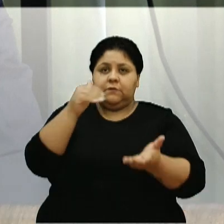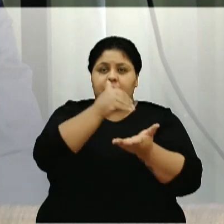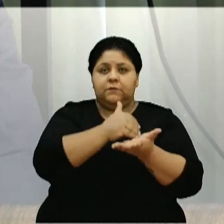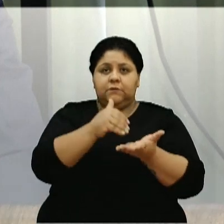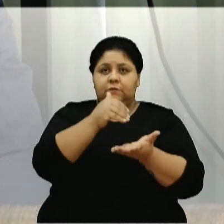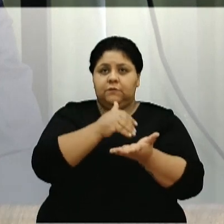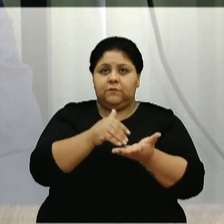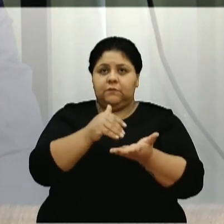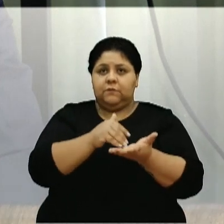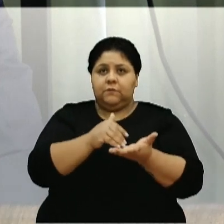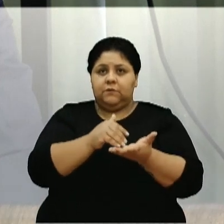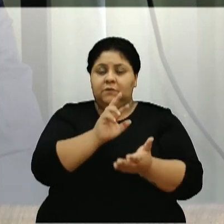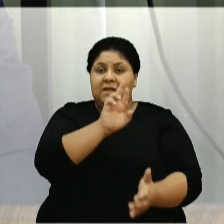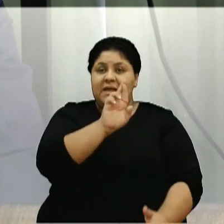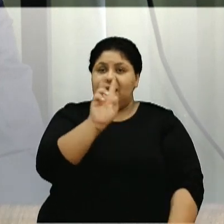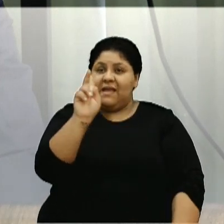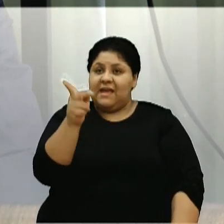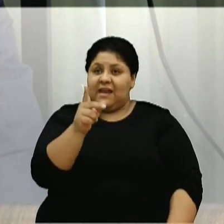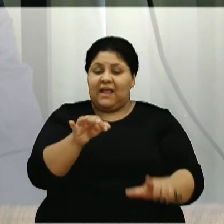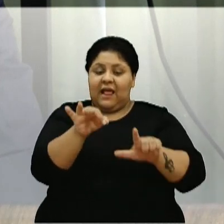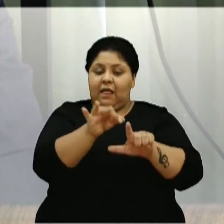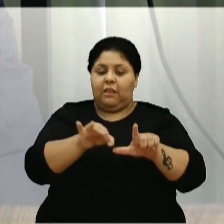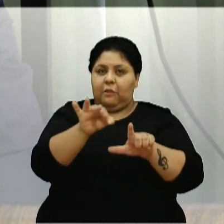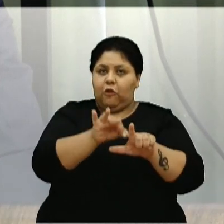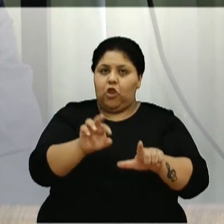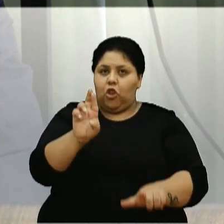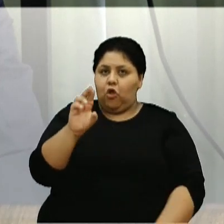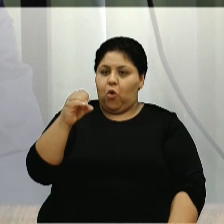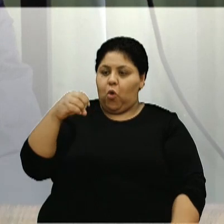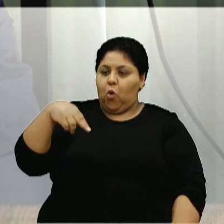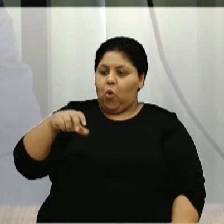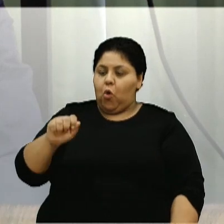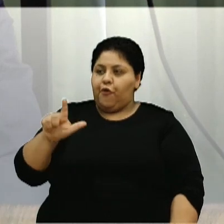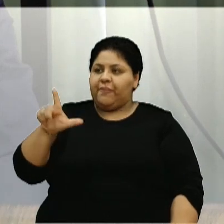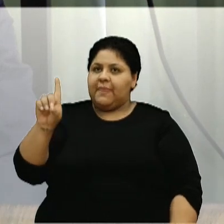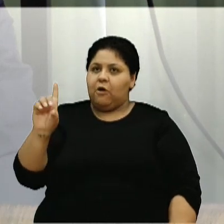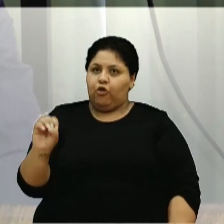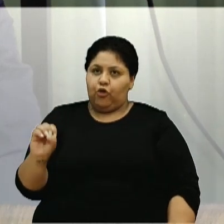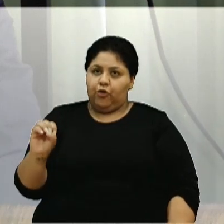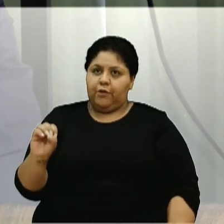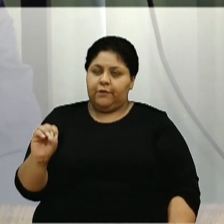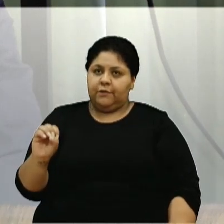Secretário de Recursos Humanos e Logística, Ronaldo Boniati.